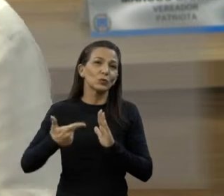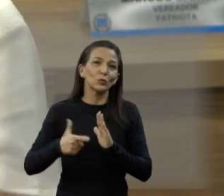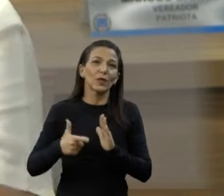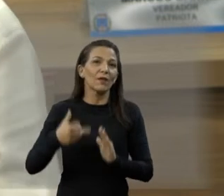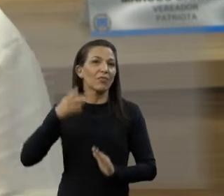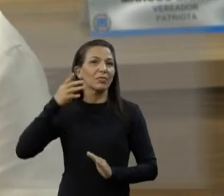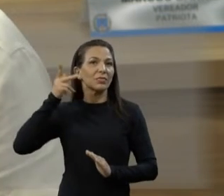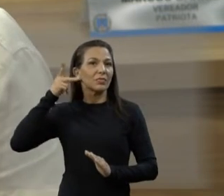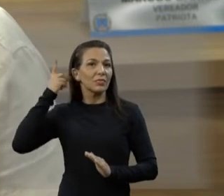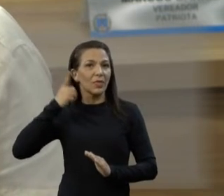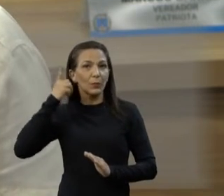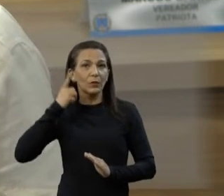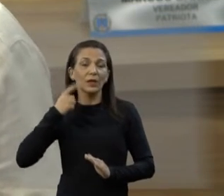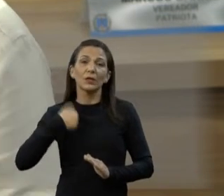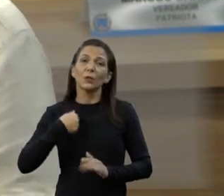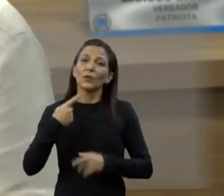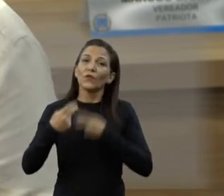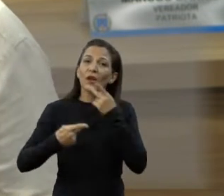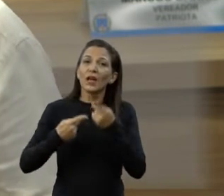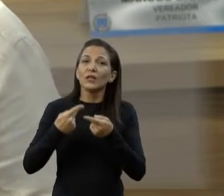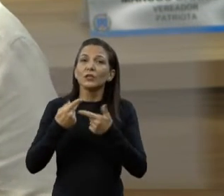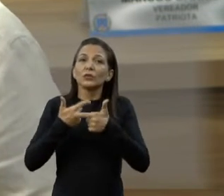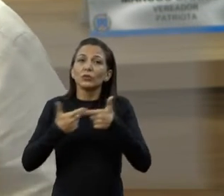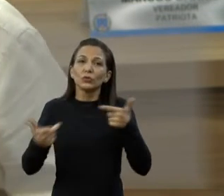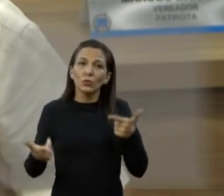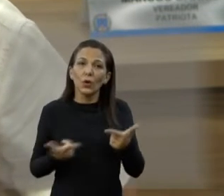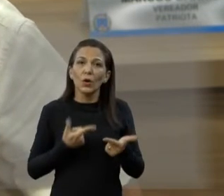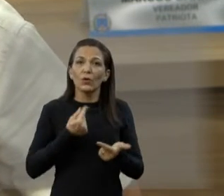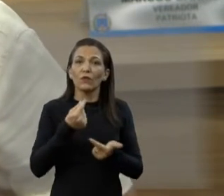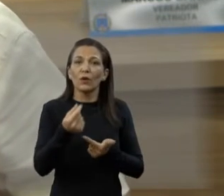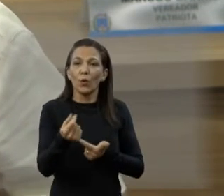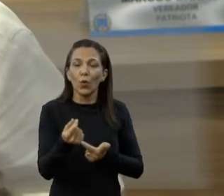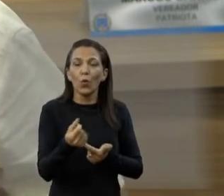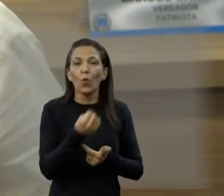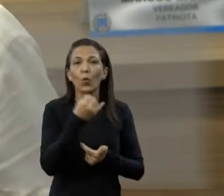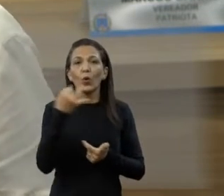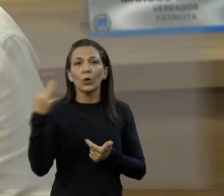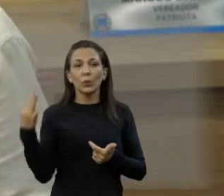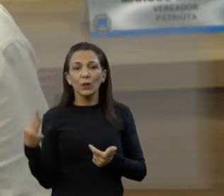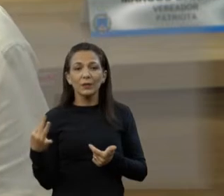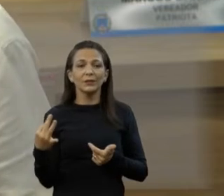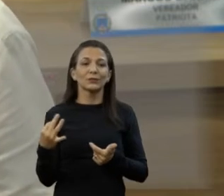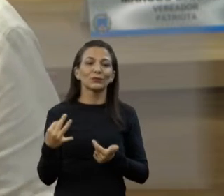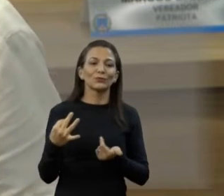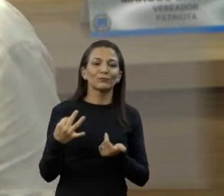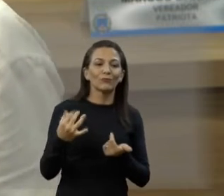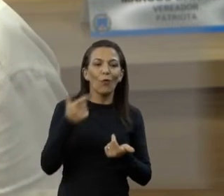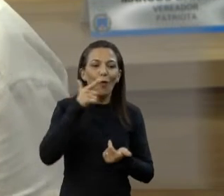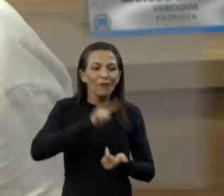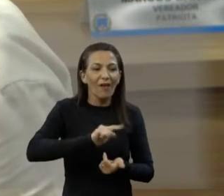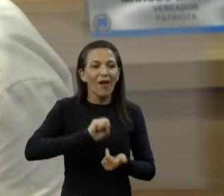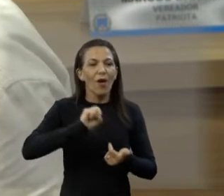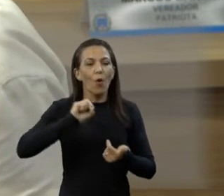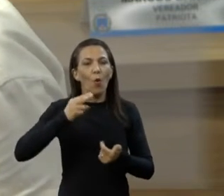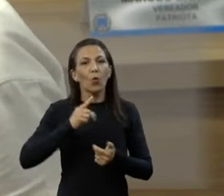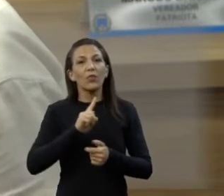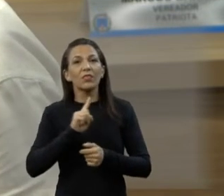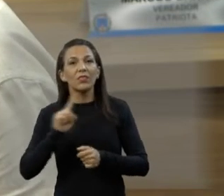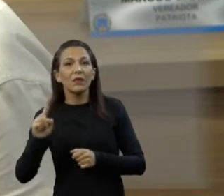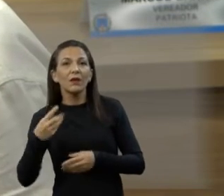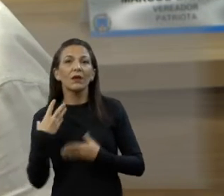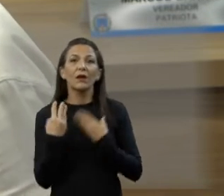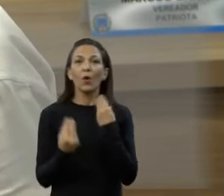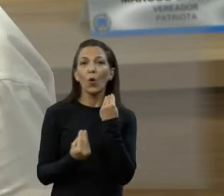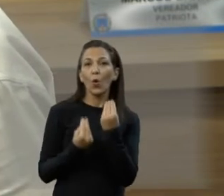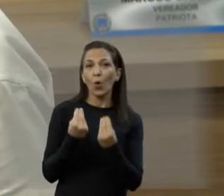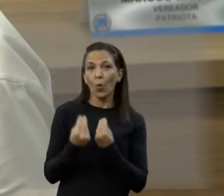mim conseguir eu queria que você falar sobre esses cursos se achas custo Qual o tamanho desses custos de Deus é viável é alguma